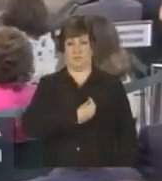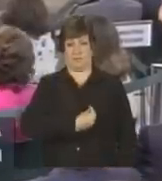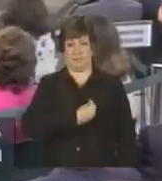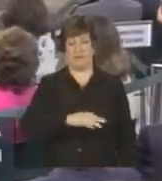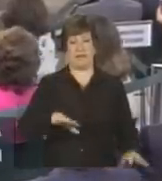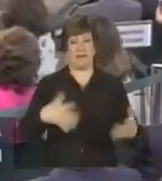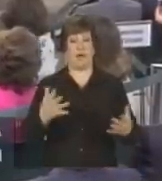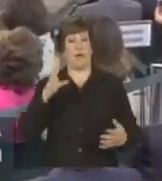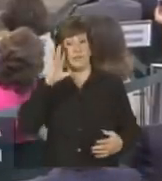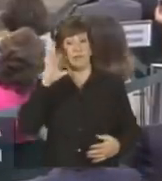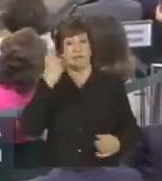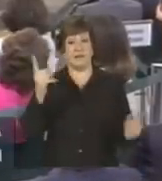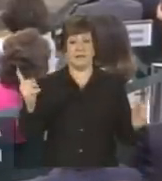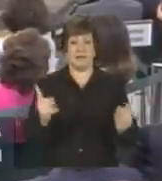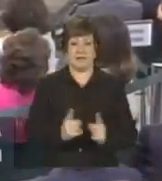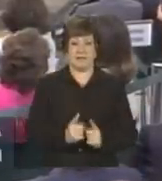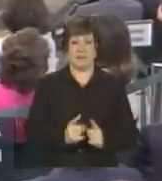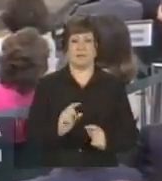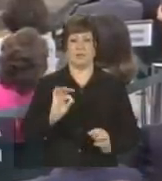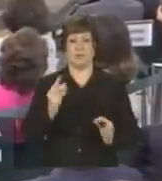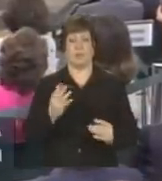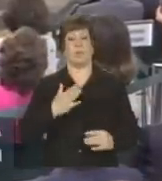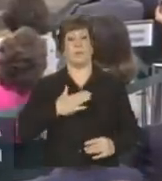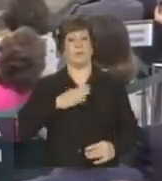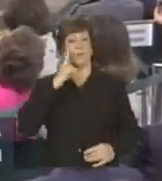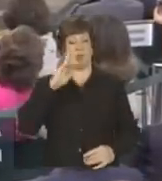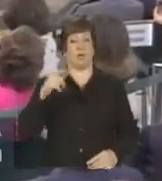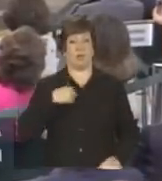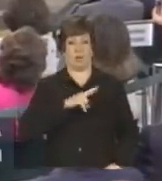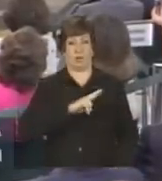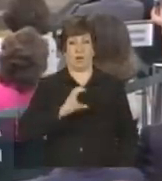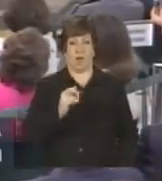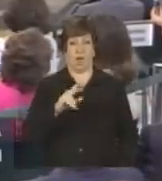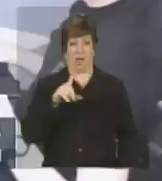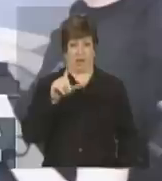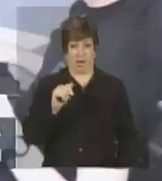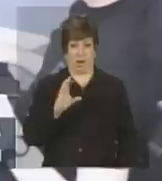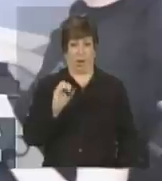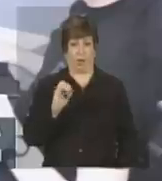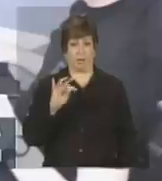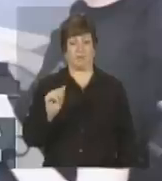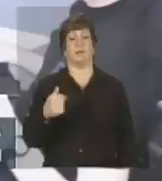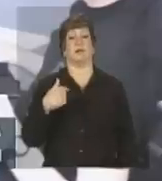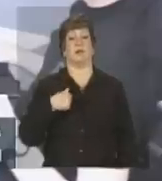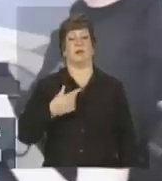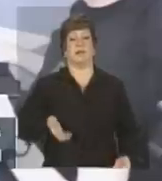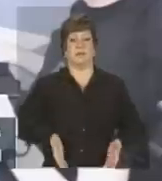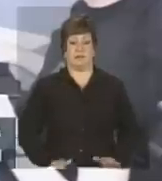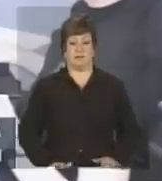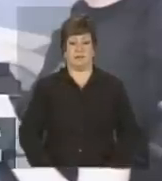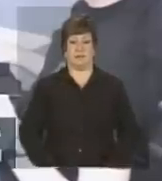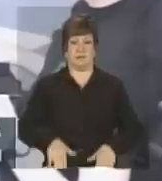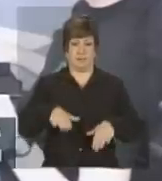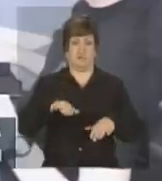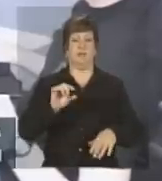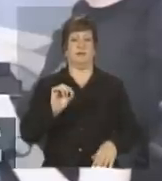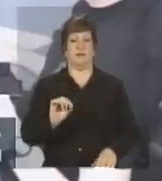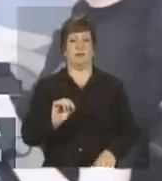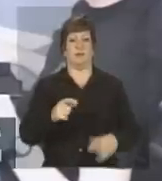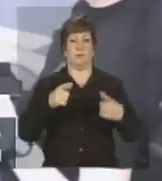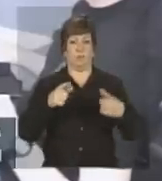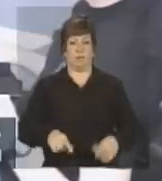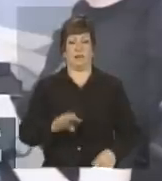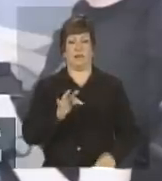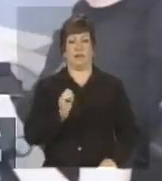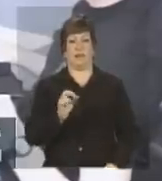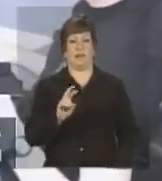tentar resumir tudo no meu sonho. Sou Carla Laís Ribeiro da Costa, nasci e cresci em Teresina, no Piauí.